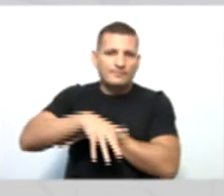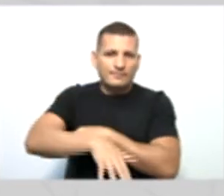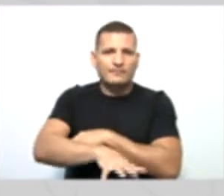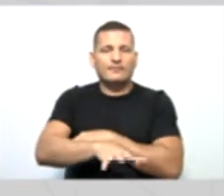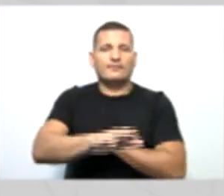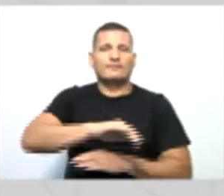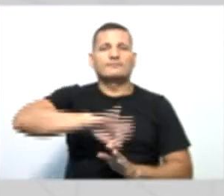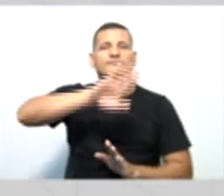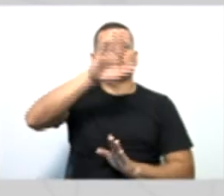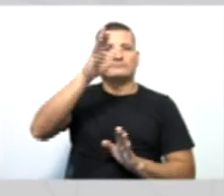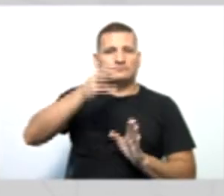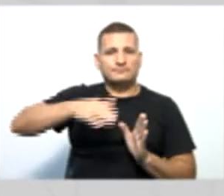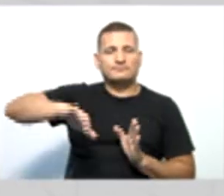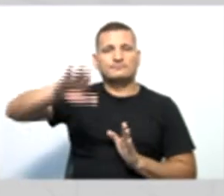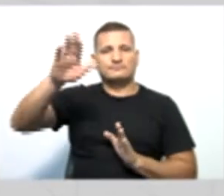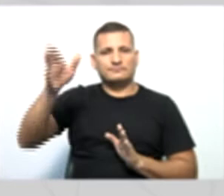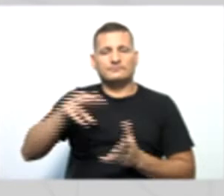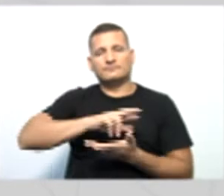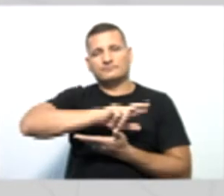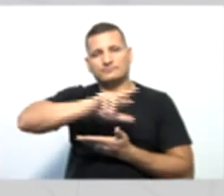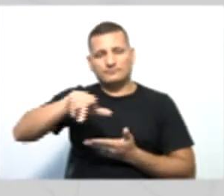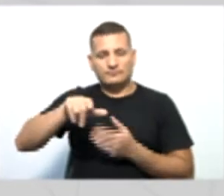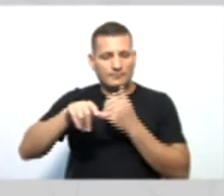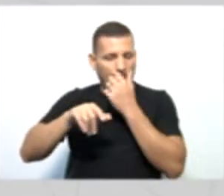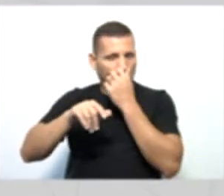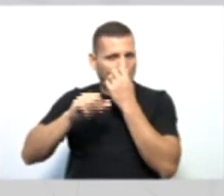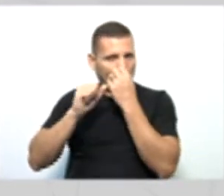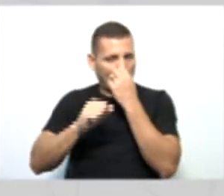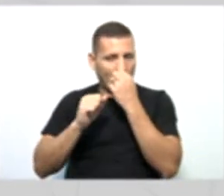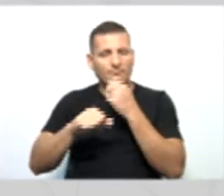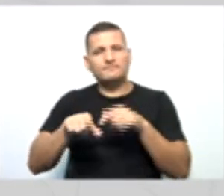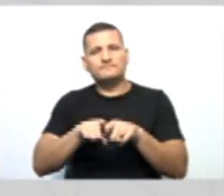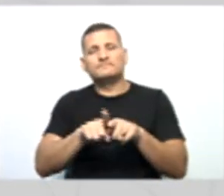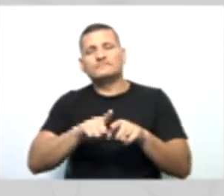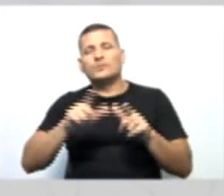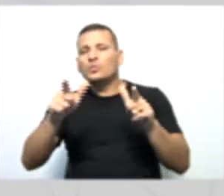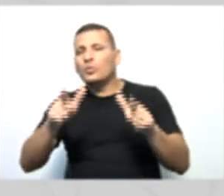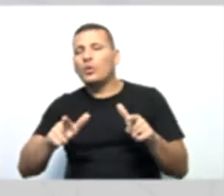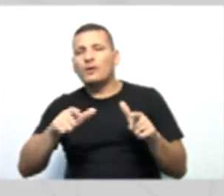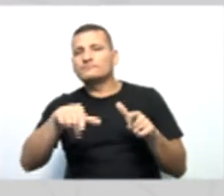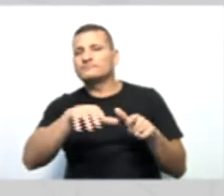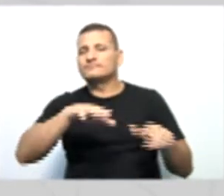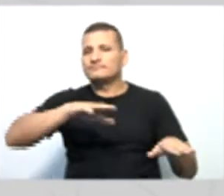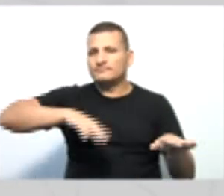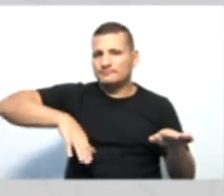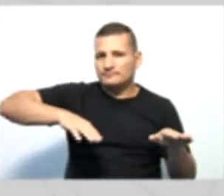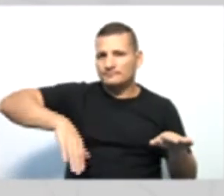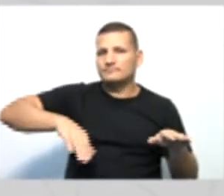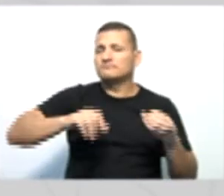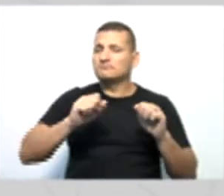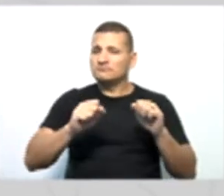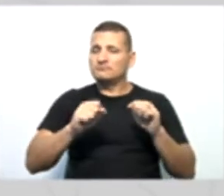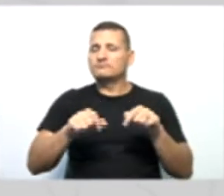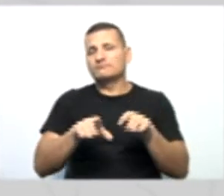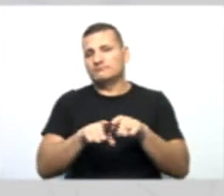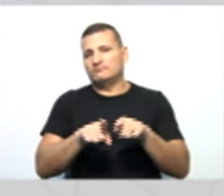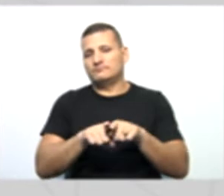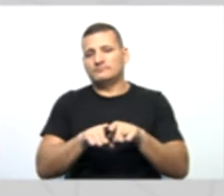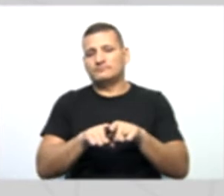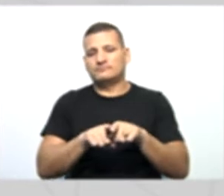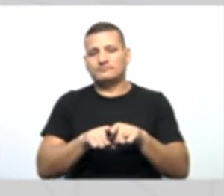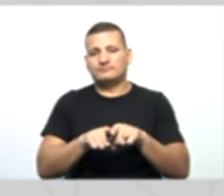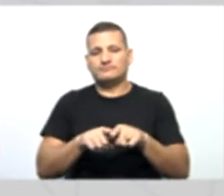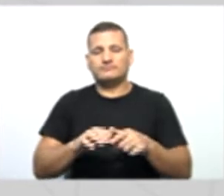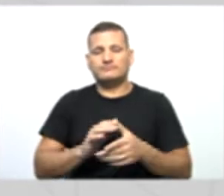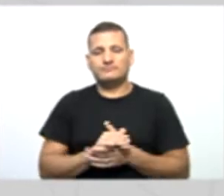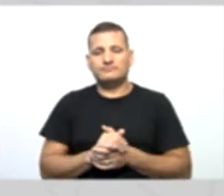serras. Podia ser locais de praia, litoral, sol, areia e tal. Podia, gente, podia. Mas